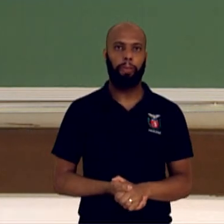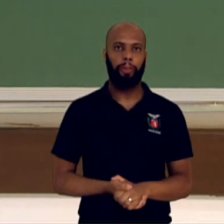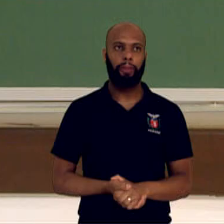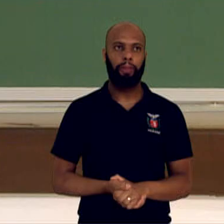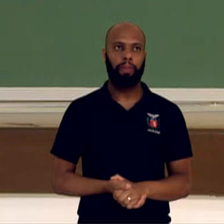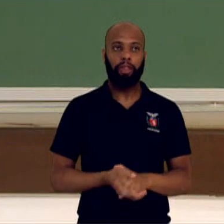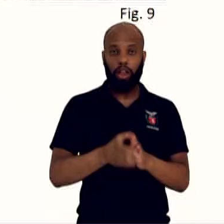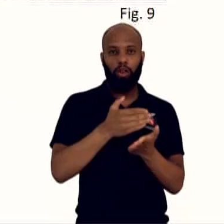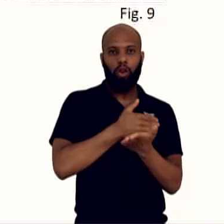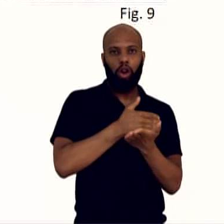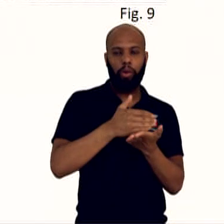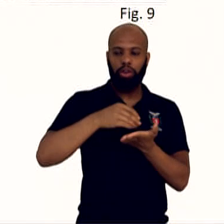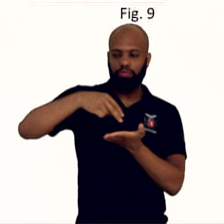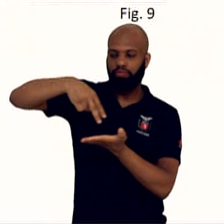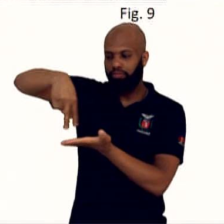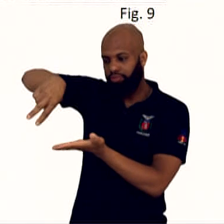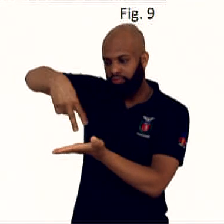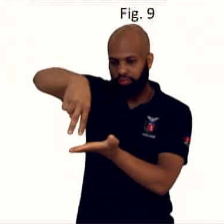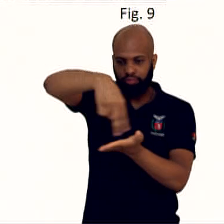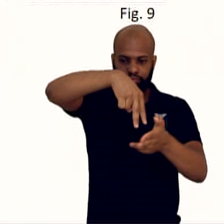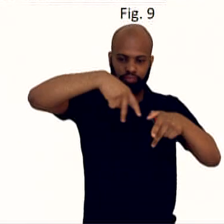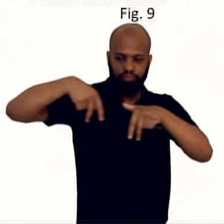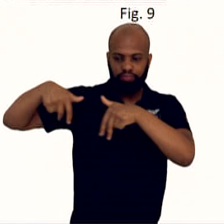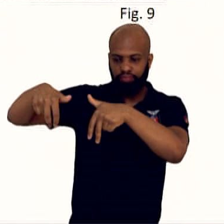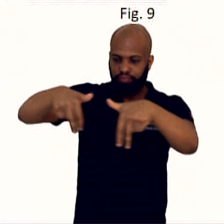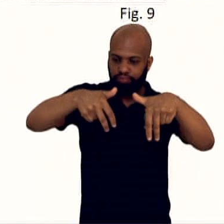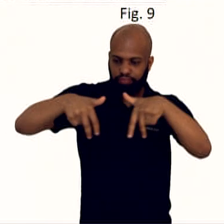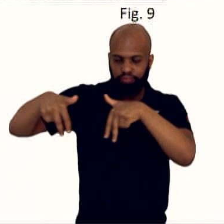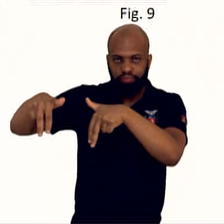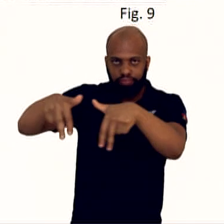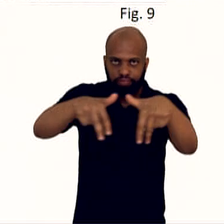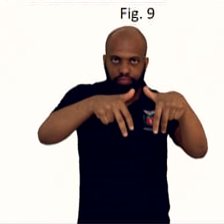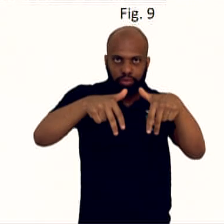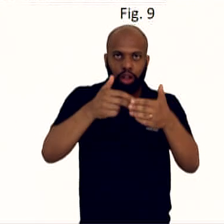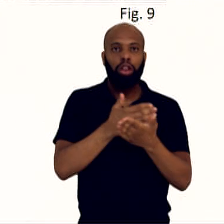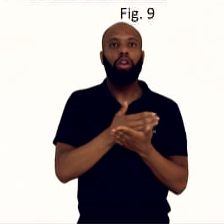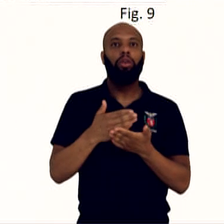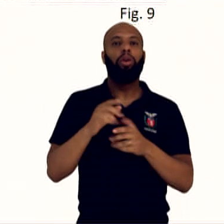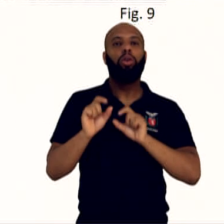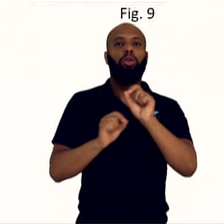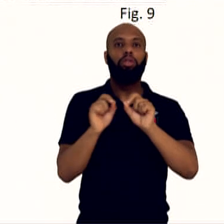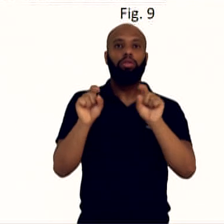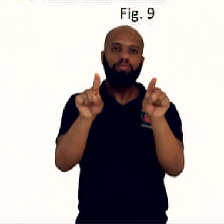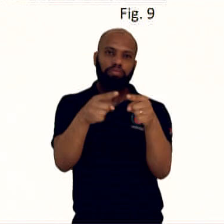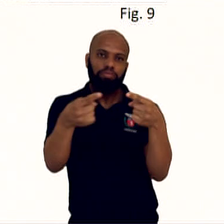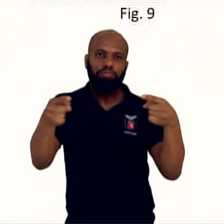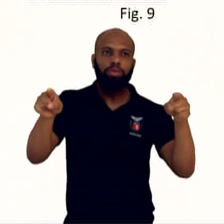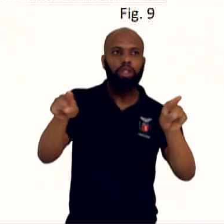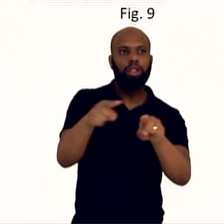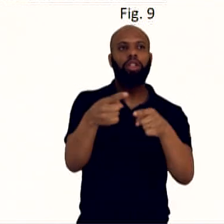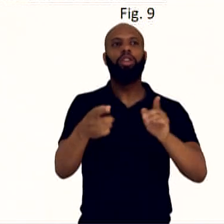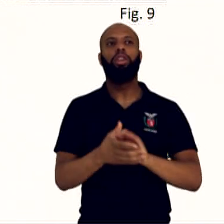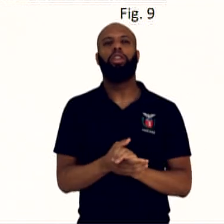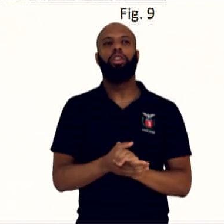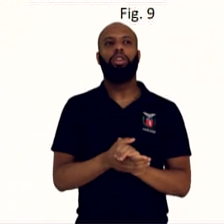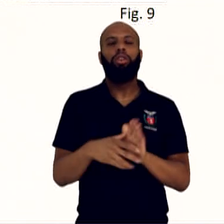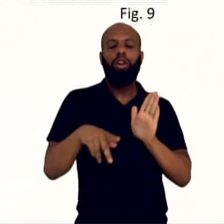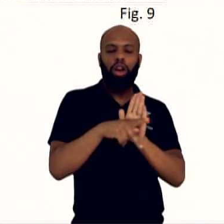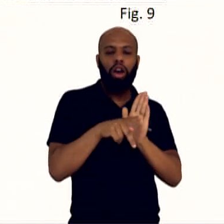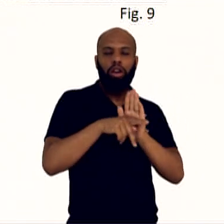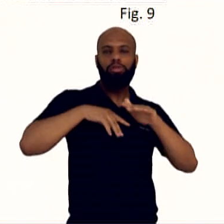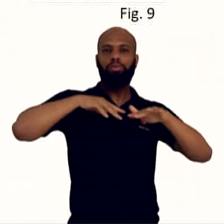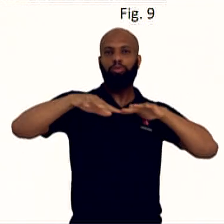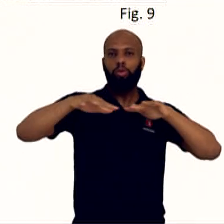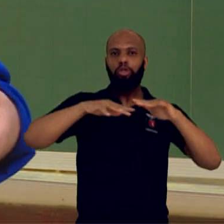Começam os bailes. Muito bem, pessoal. Então, começam os bailes em que a música, né, desse movimento que